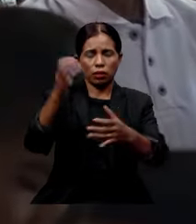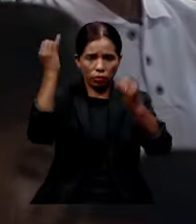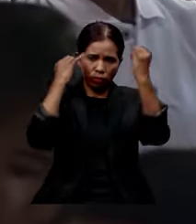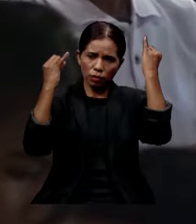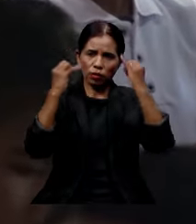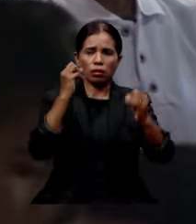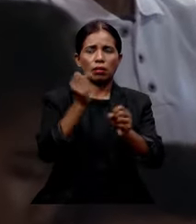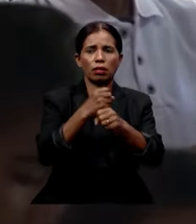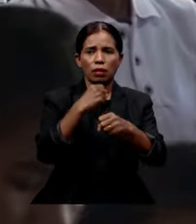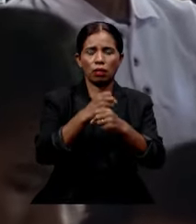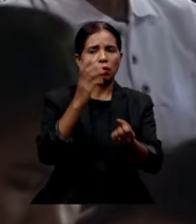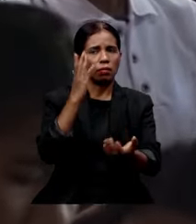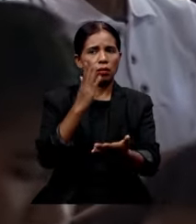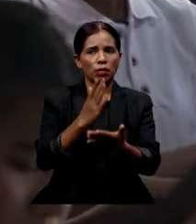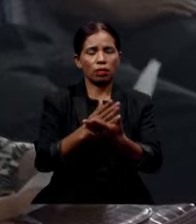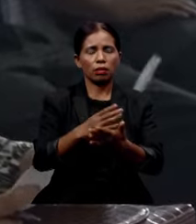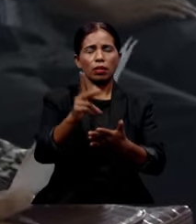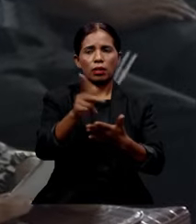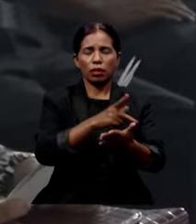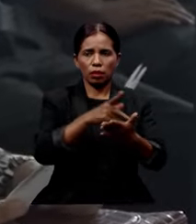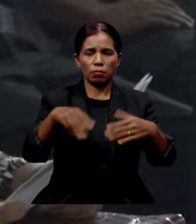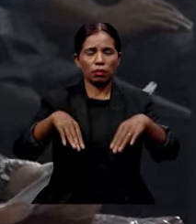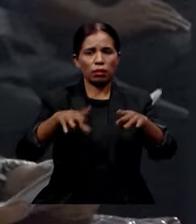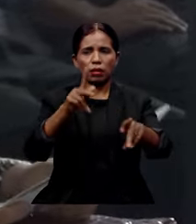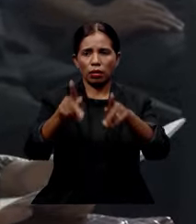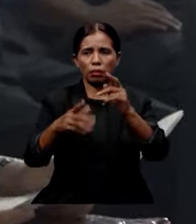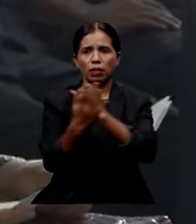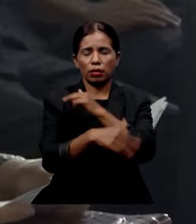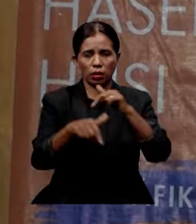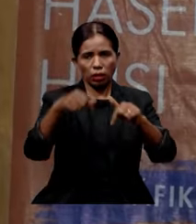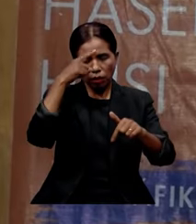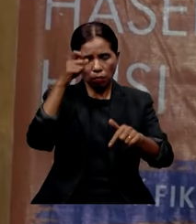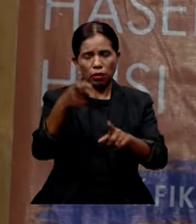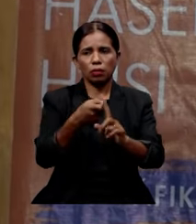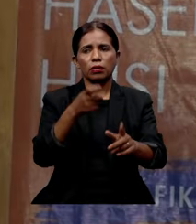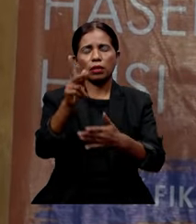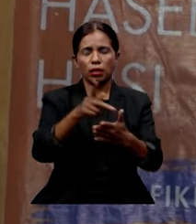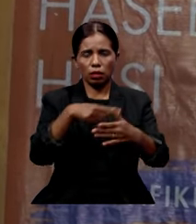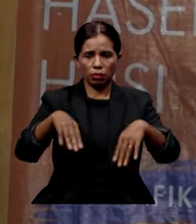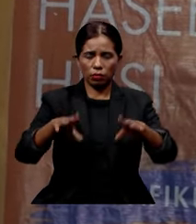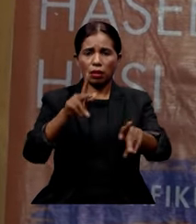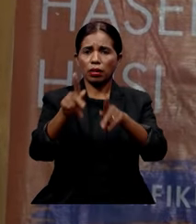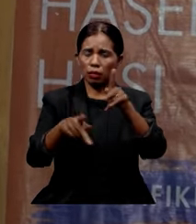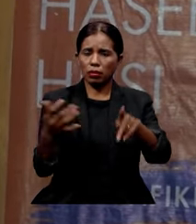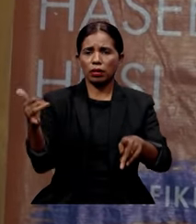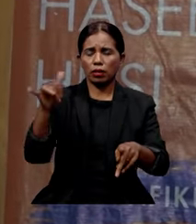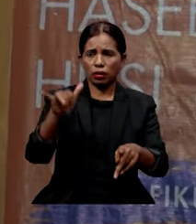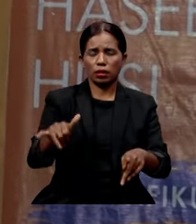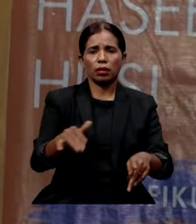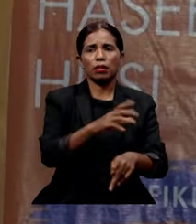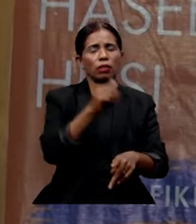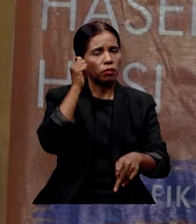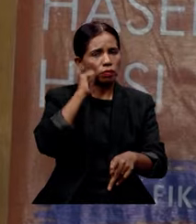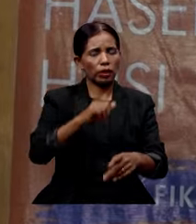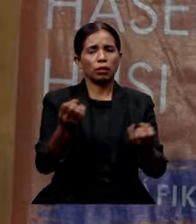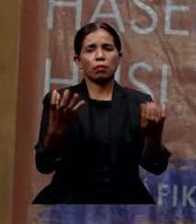e bele halo prevenção, ba crime tráfico humano e railaran, tamba husi crime tráfico humano siranebe acontece maioria feto